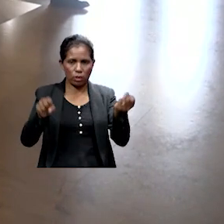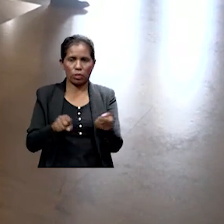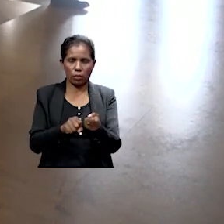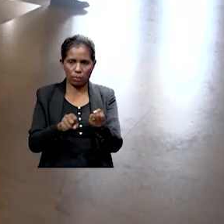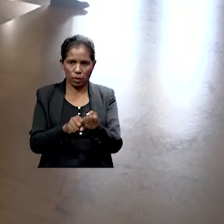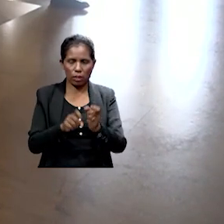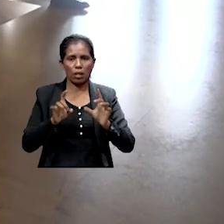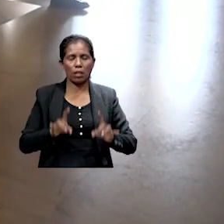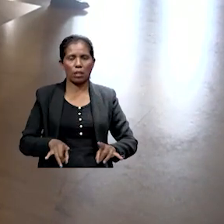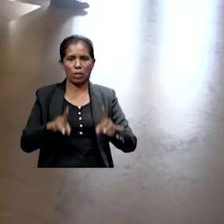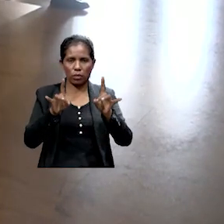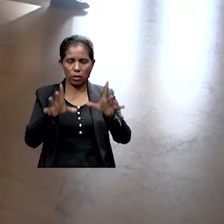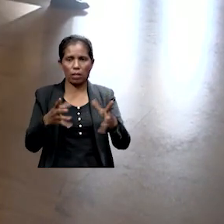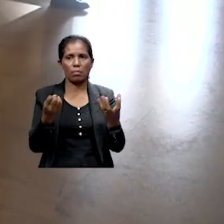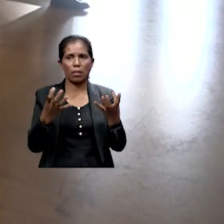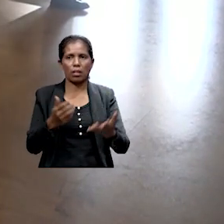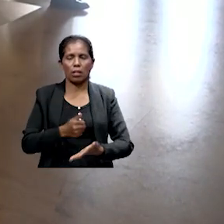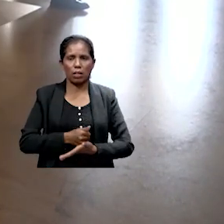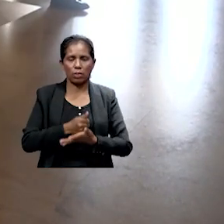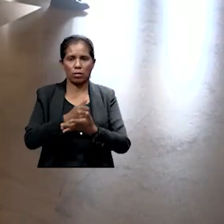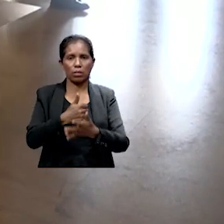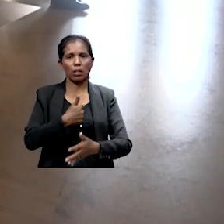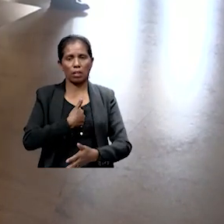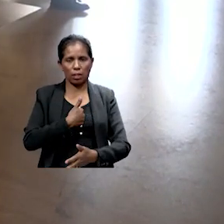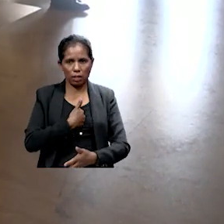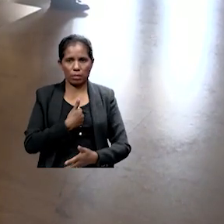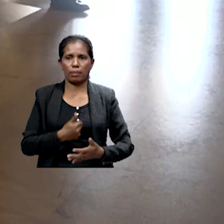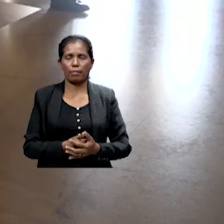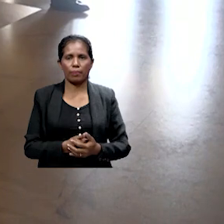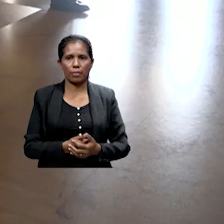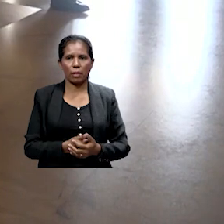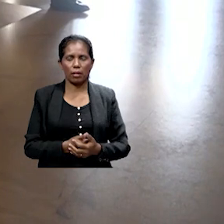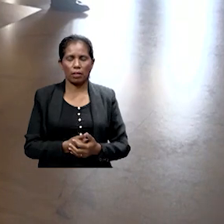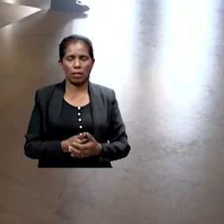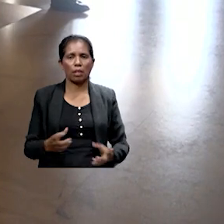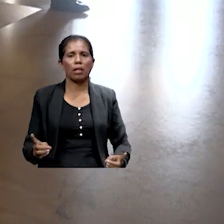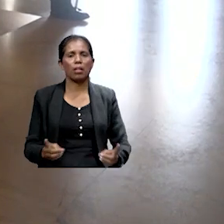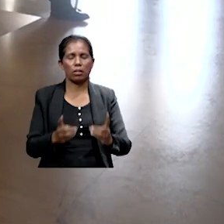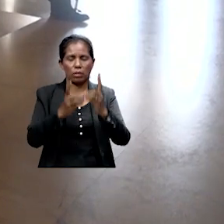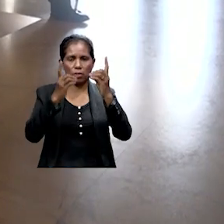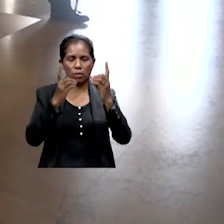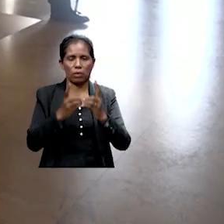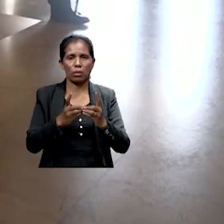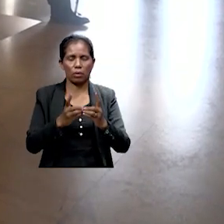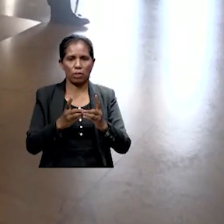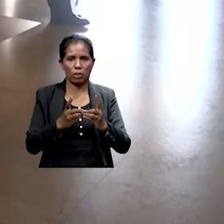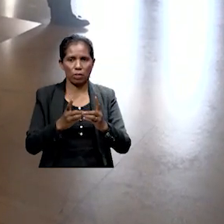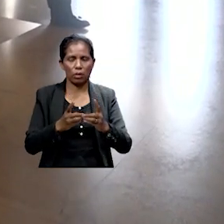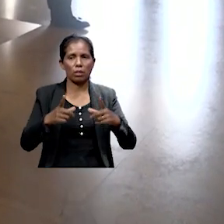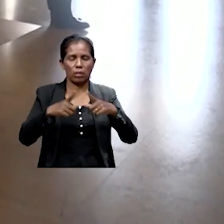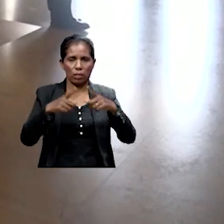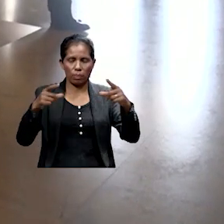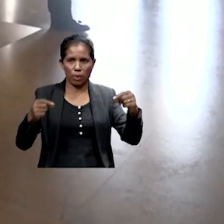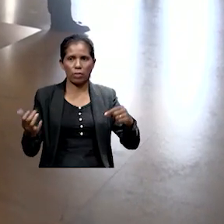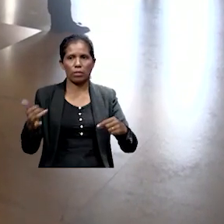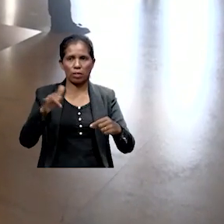australiano barak salvaan hasuru combate hasuru japonesi ira e